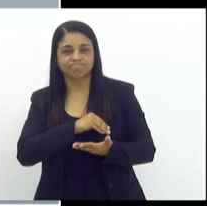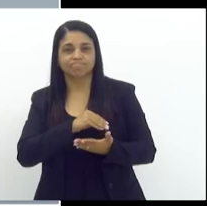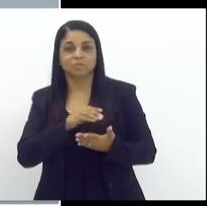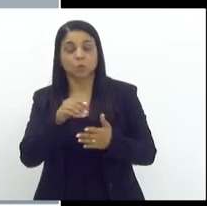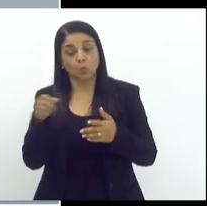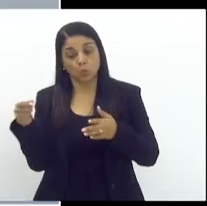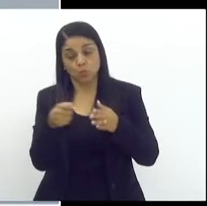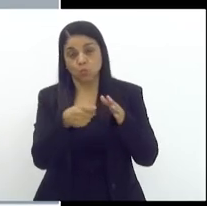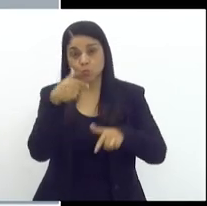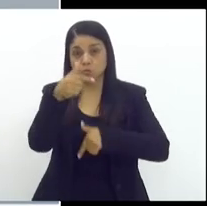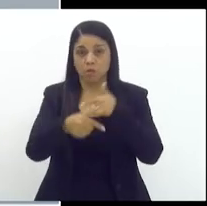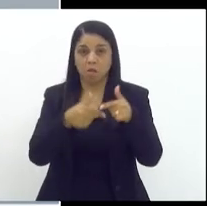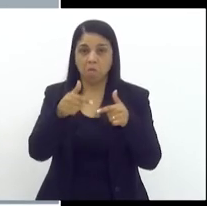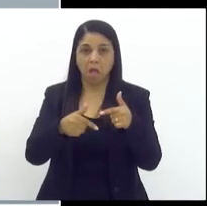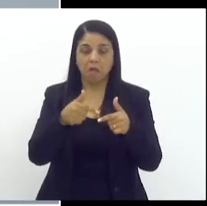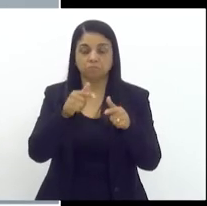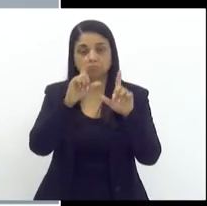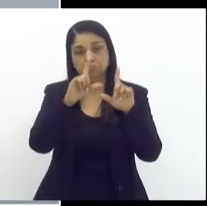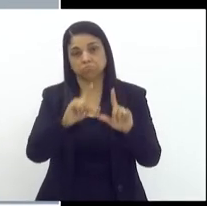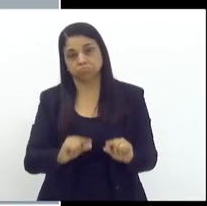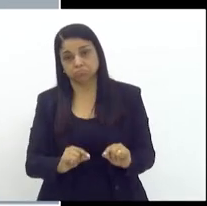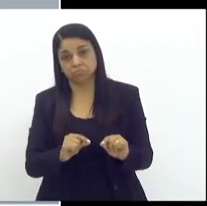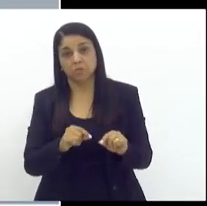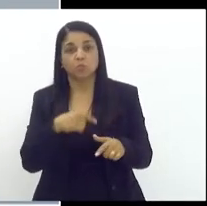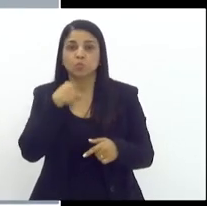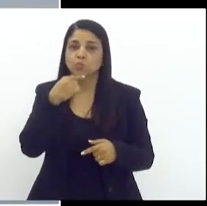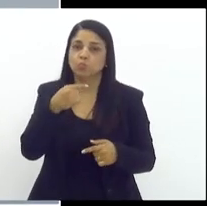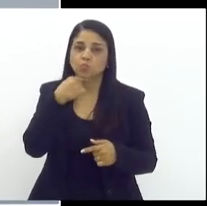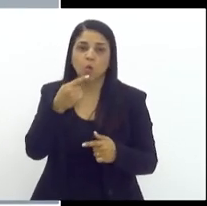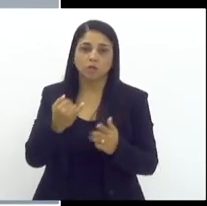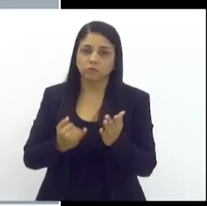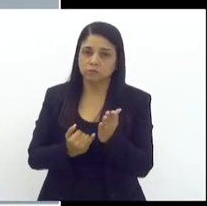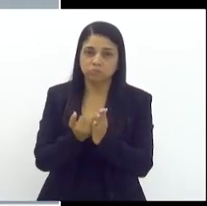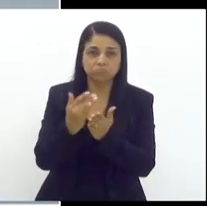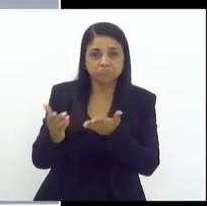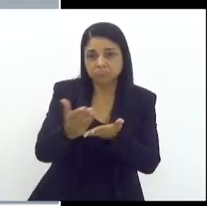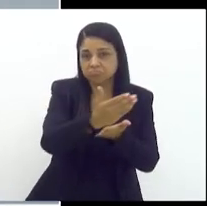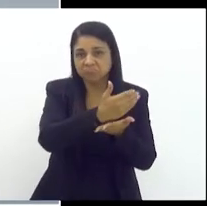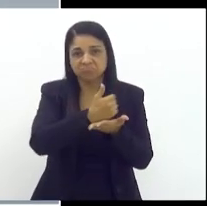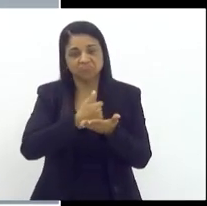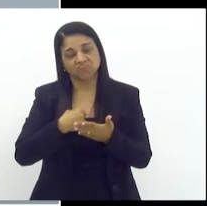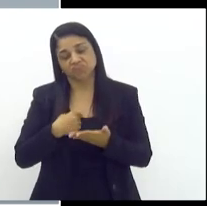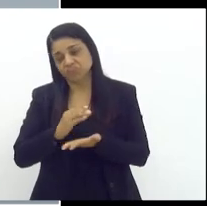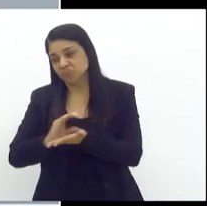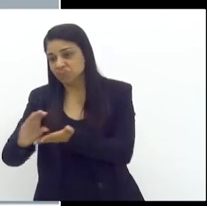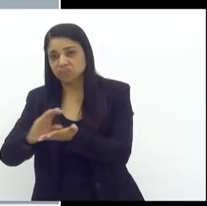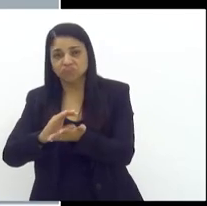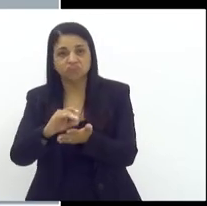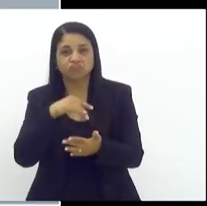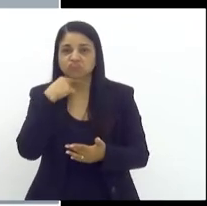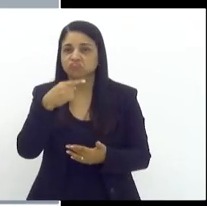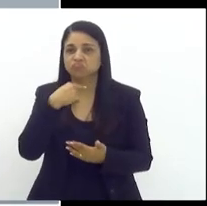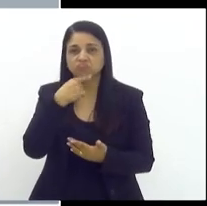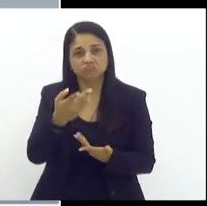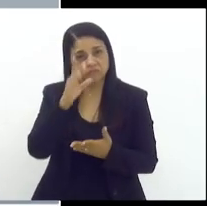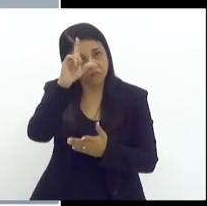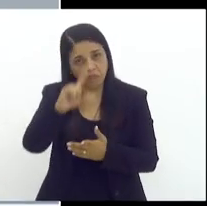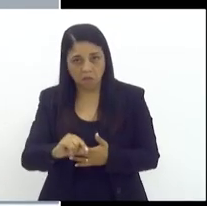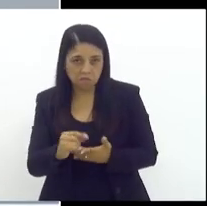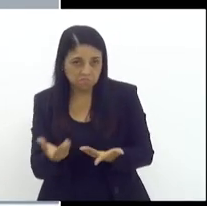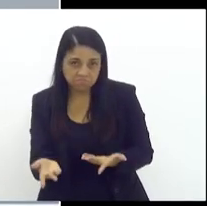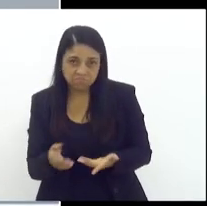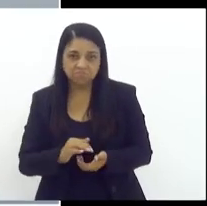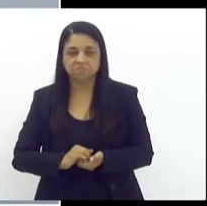investimento não adianta você crescer a carga tributária indefinidamente porque não vai financiar nada Carga Tributária vai cair